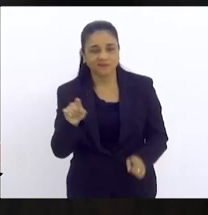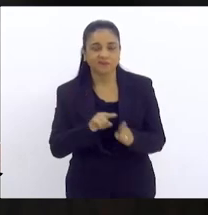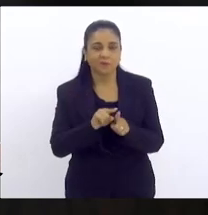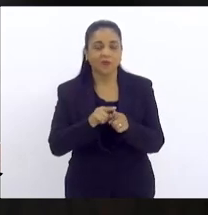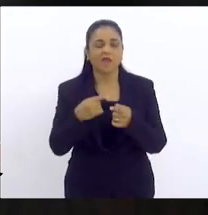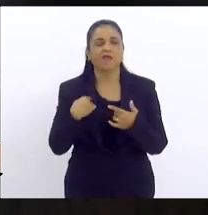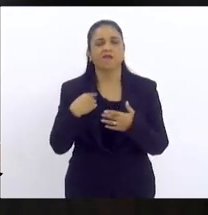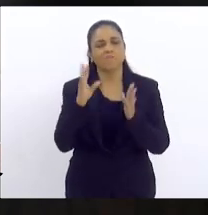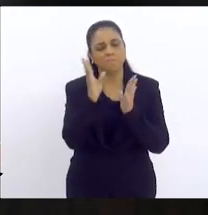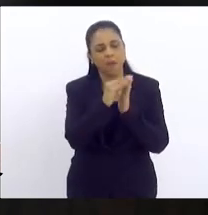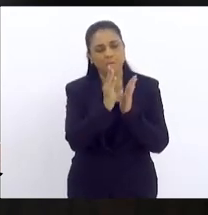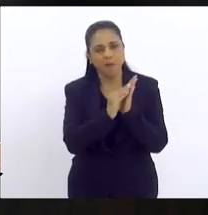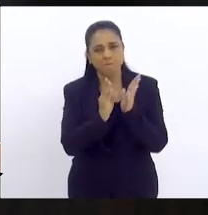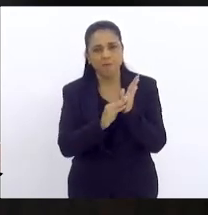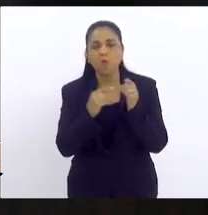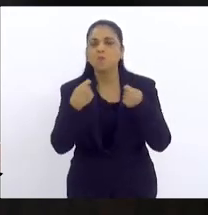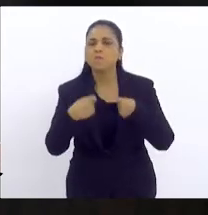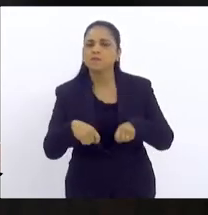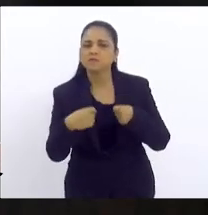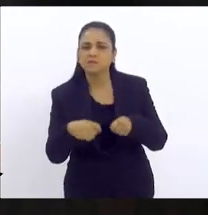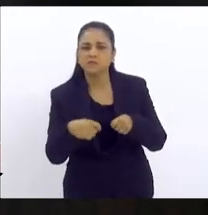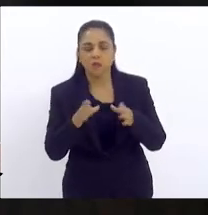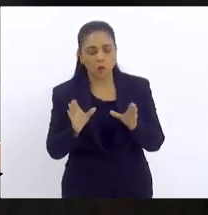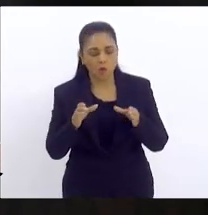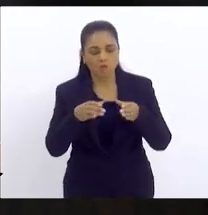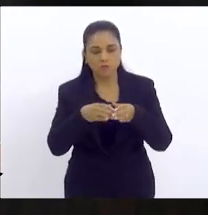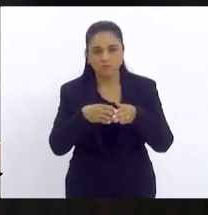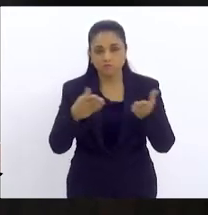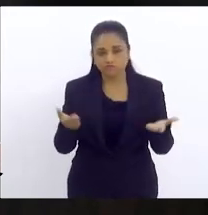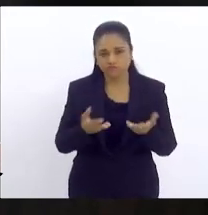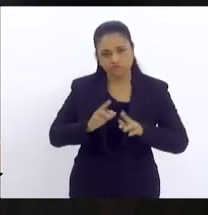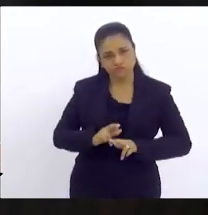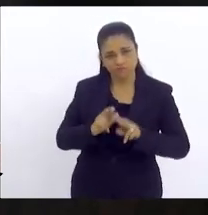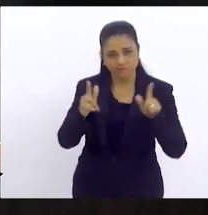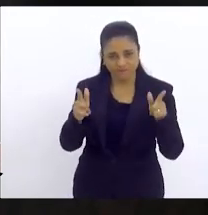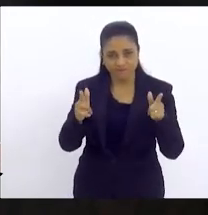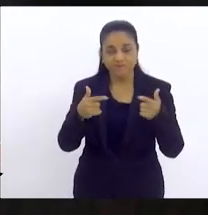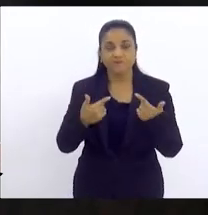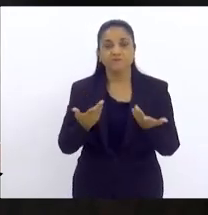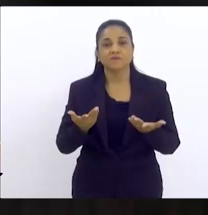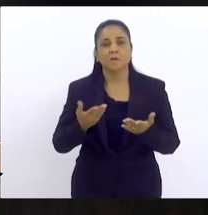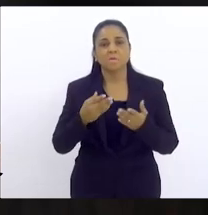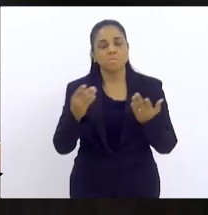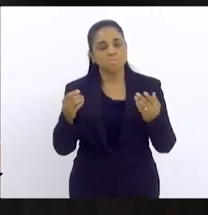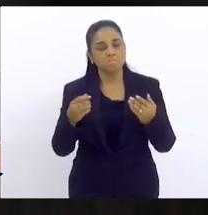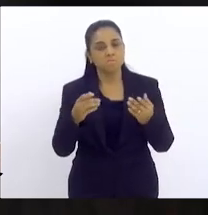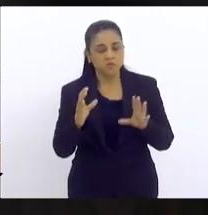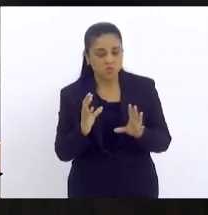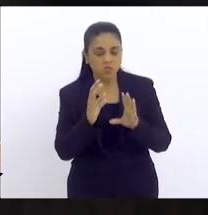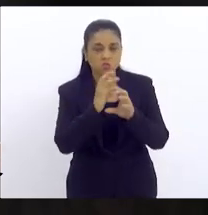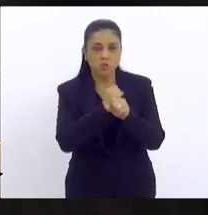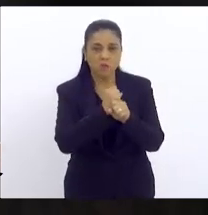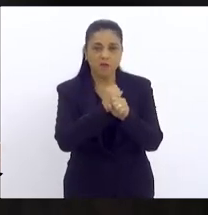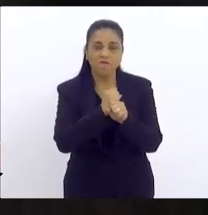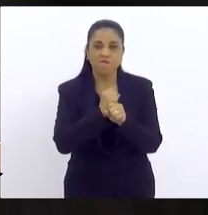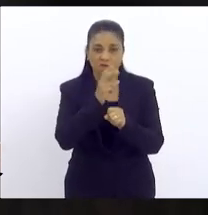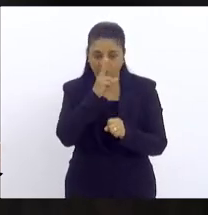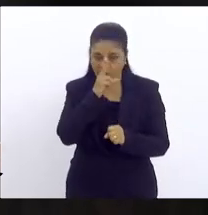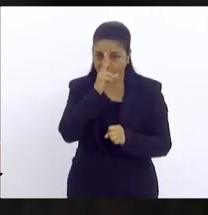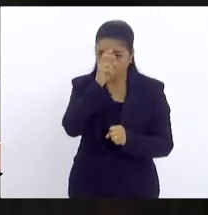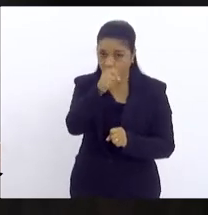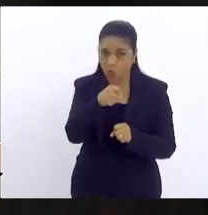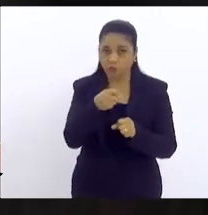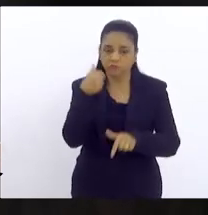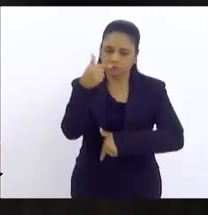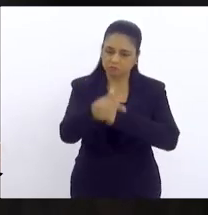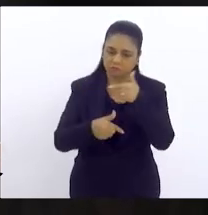porque eu tenho certeza que a nossa comissão hoje é uma comissão diferenciada uma comissão pronto A somar força com senhores para tá